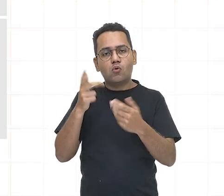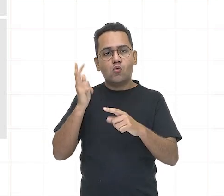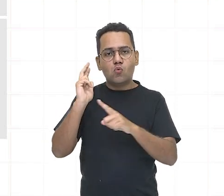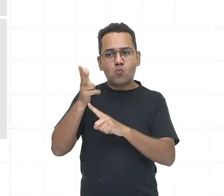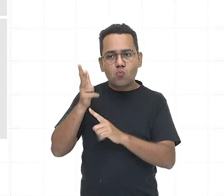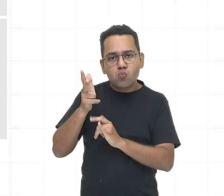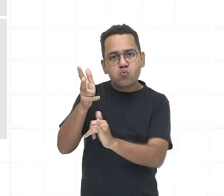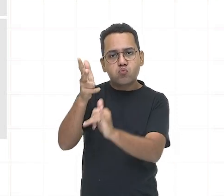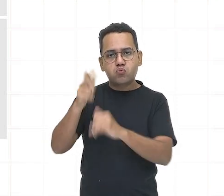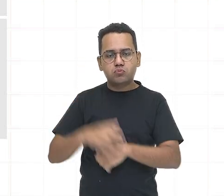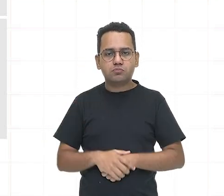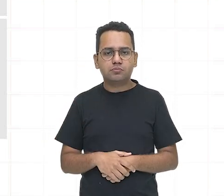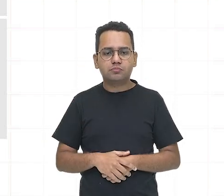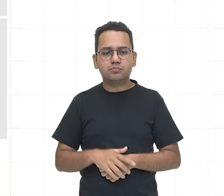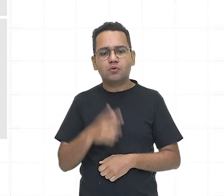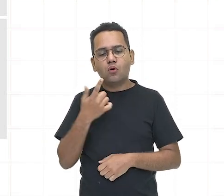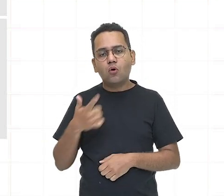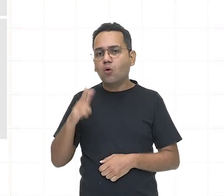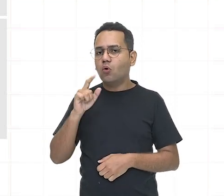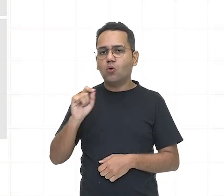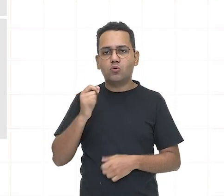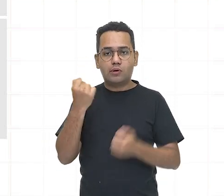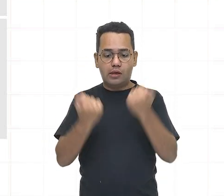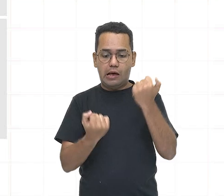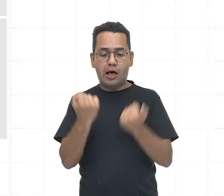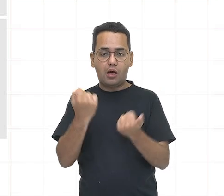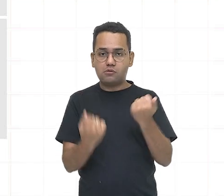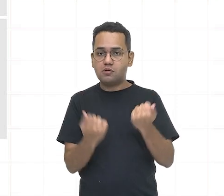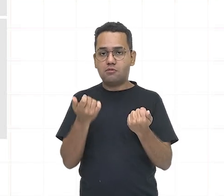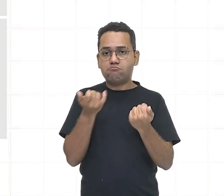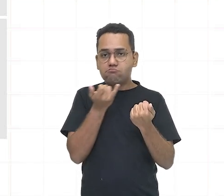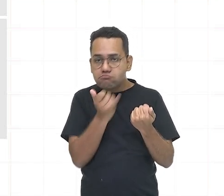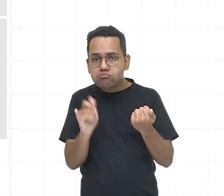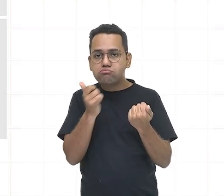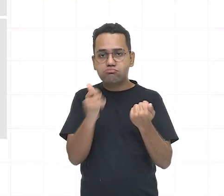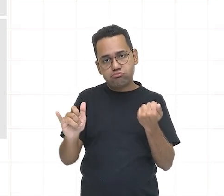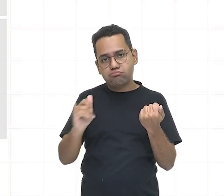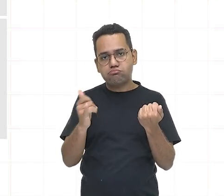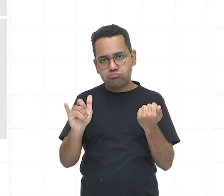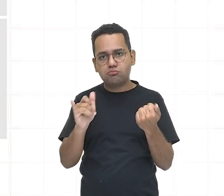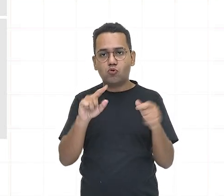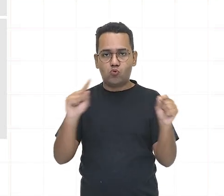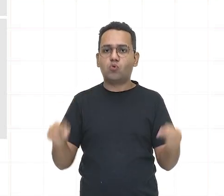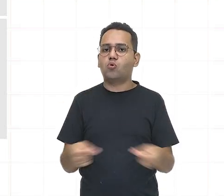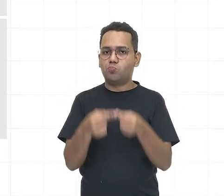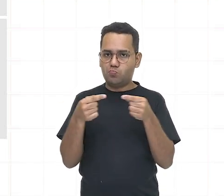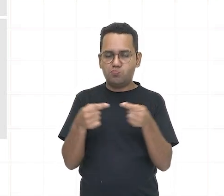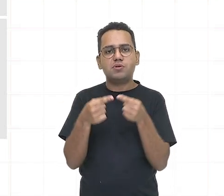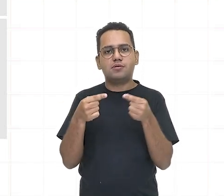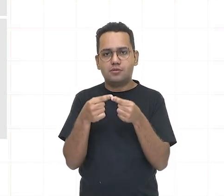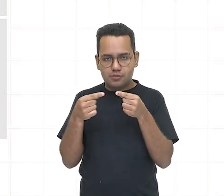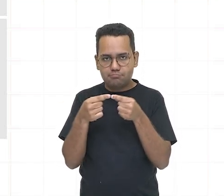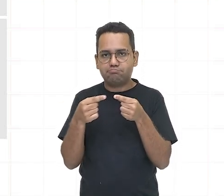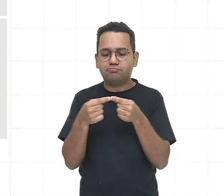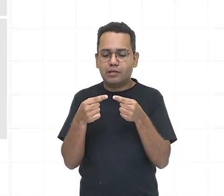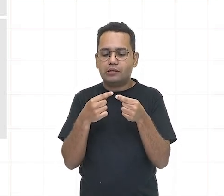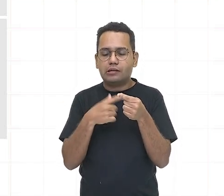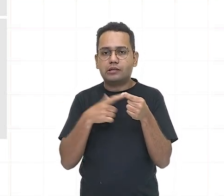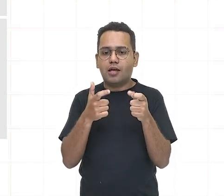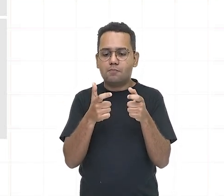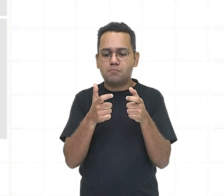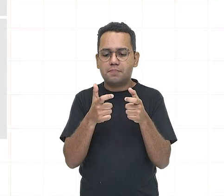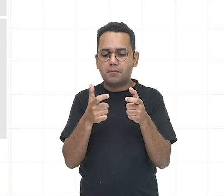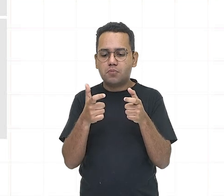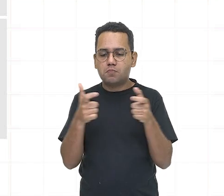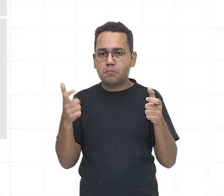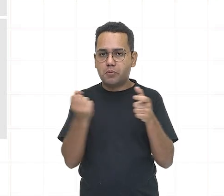os automóveis, né? Os meios de locomoção aí também é um dos pontos, né, que tem que se desenvolver cada vez mais